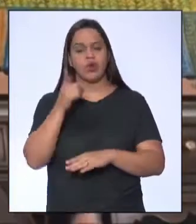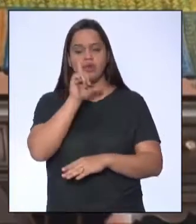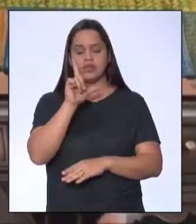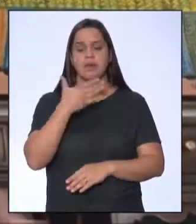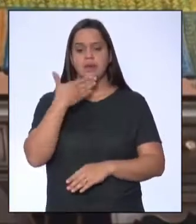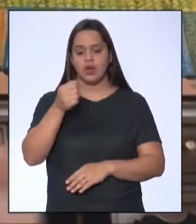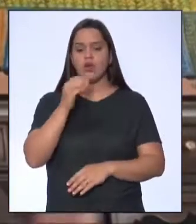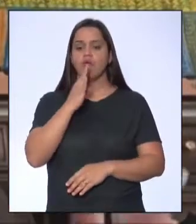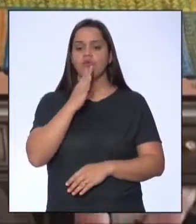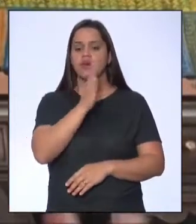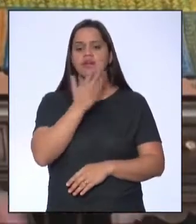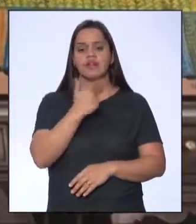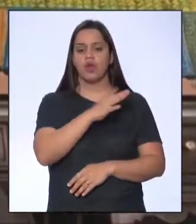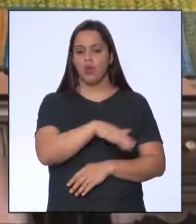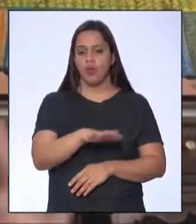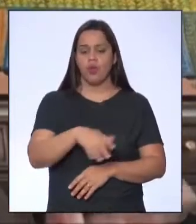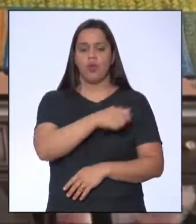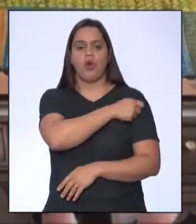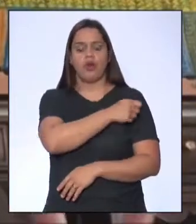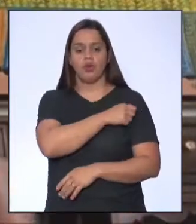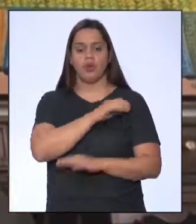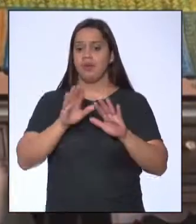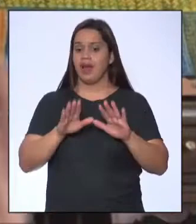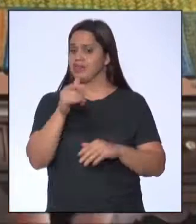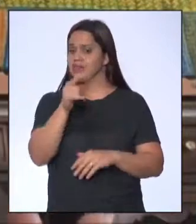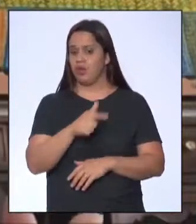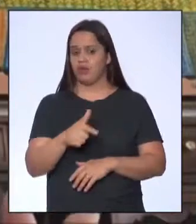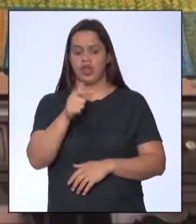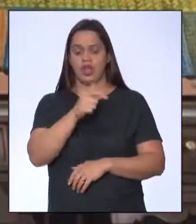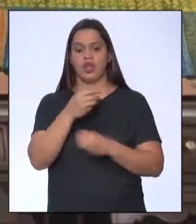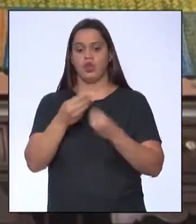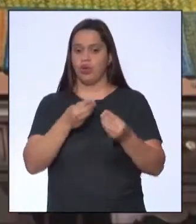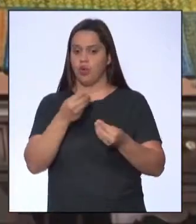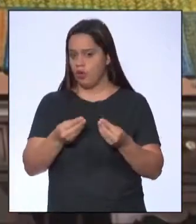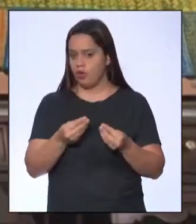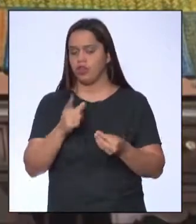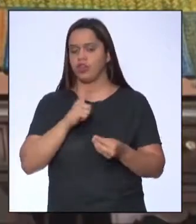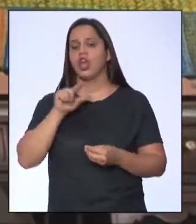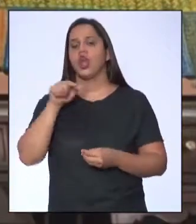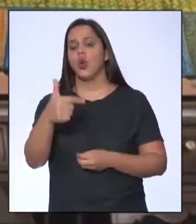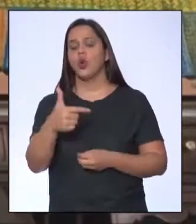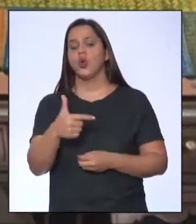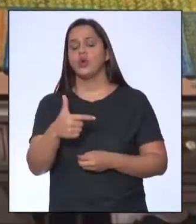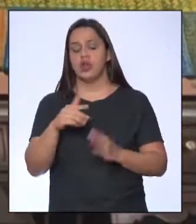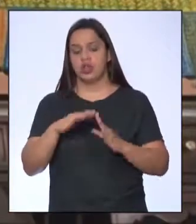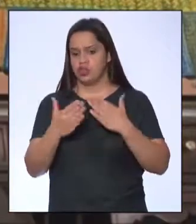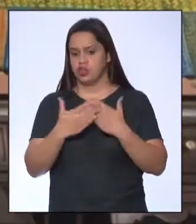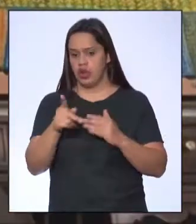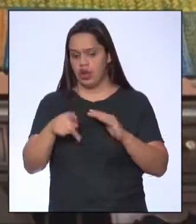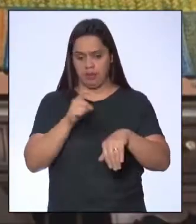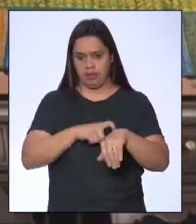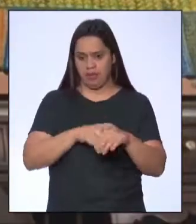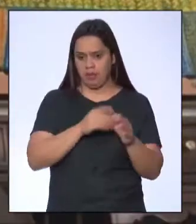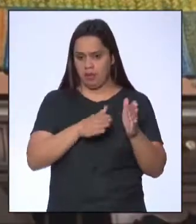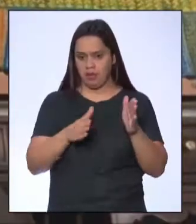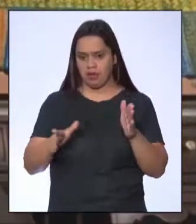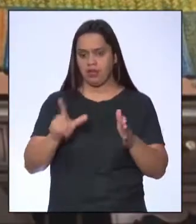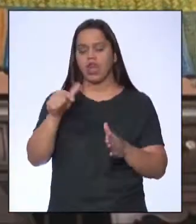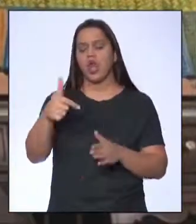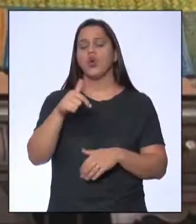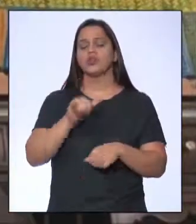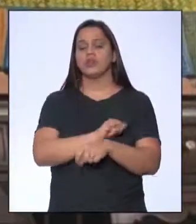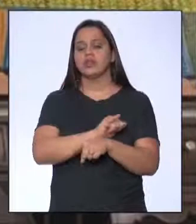se não tiver jeito, que a escola é parcial, a gente tem outros mecanismos, mas a gente tem que conhecer o